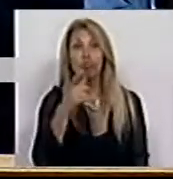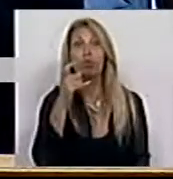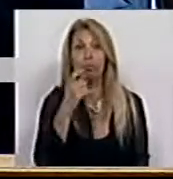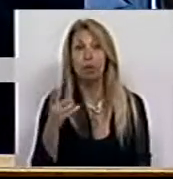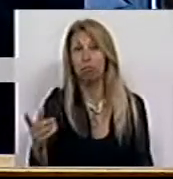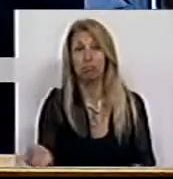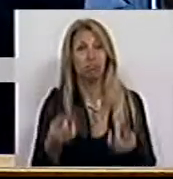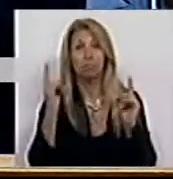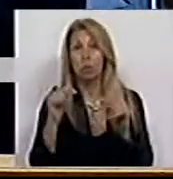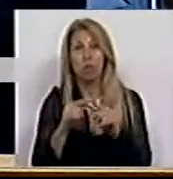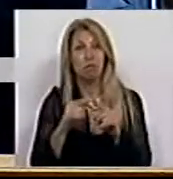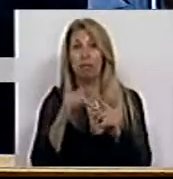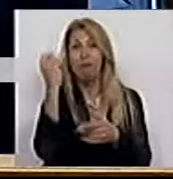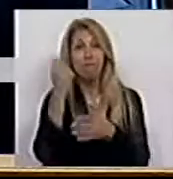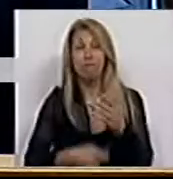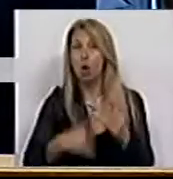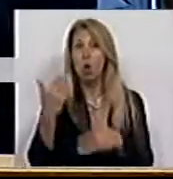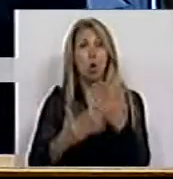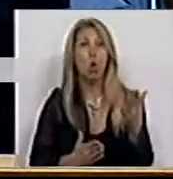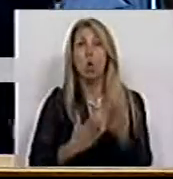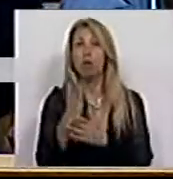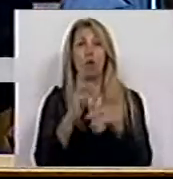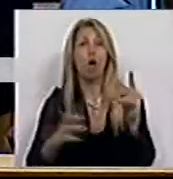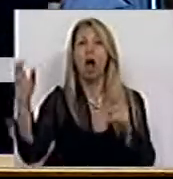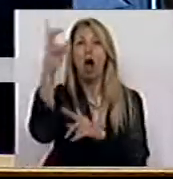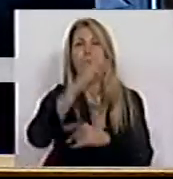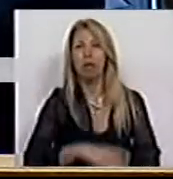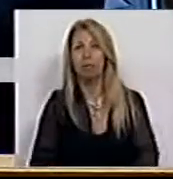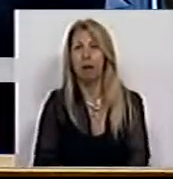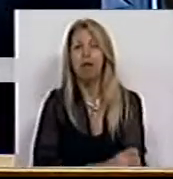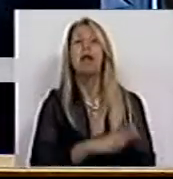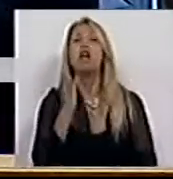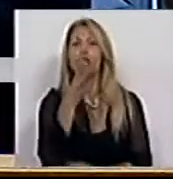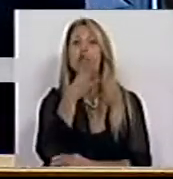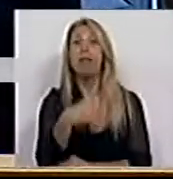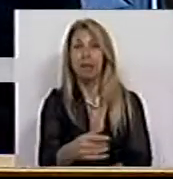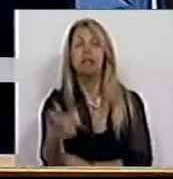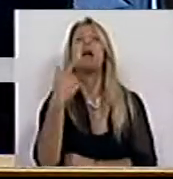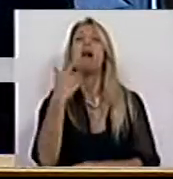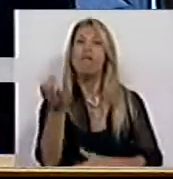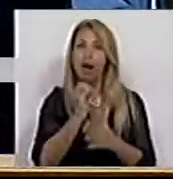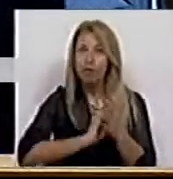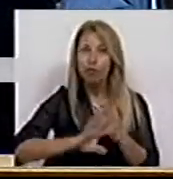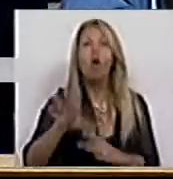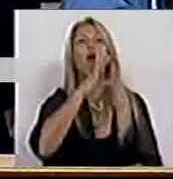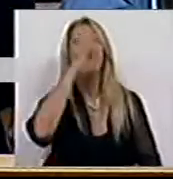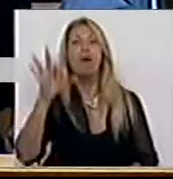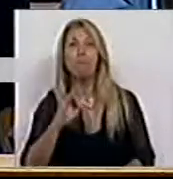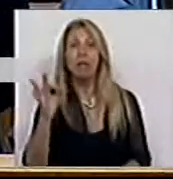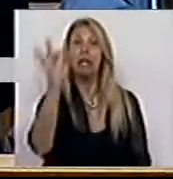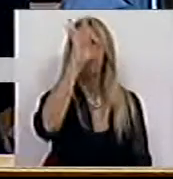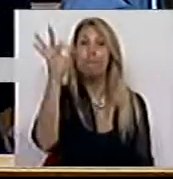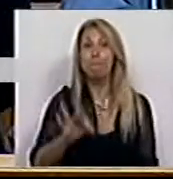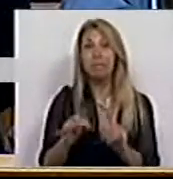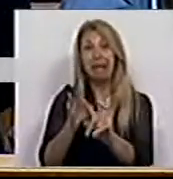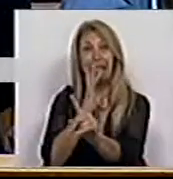carga fiscal continua a aumentar. Já nos disse que vai devolver às famílias por via de quociente familiar